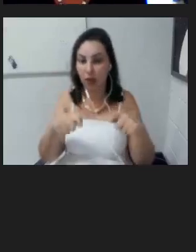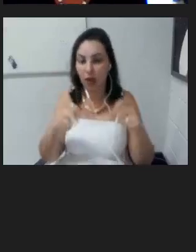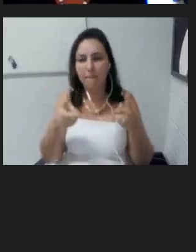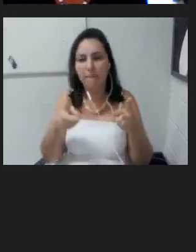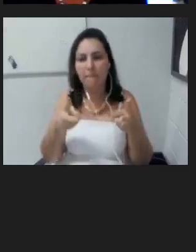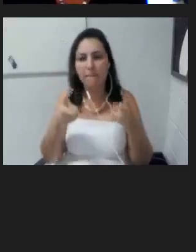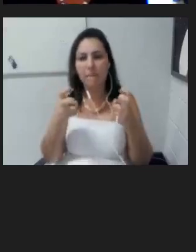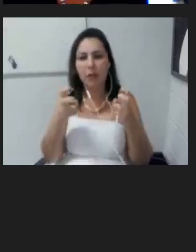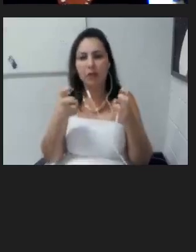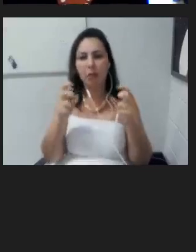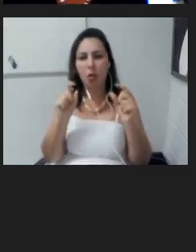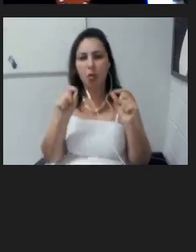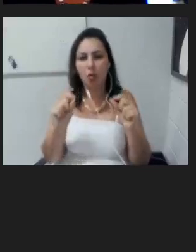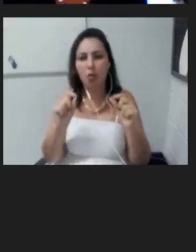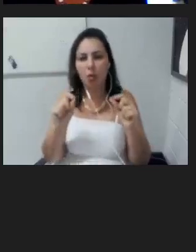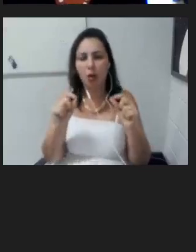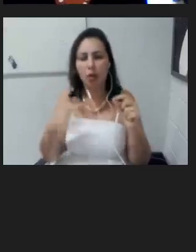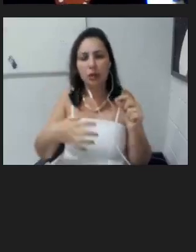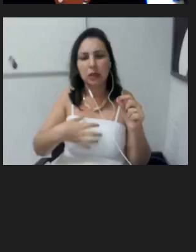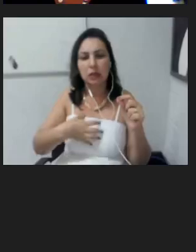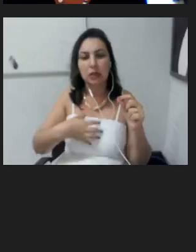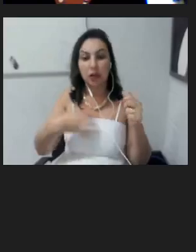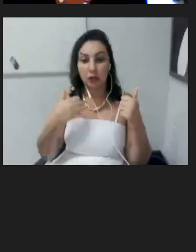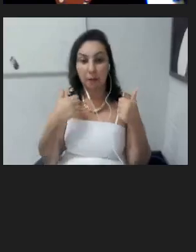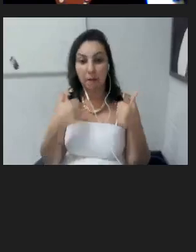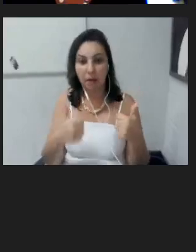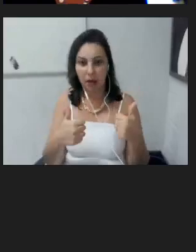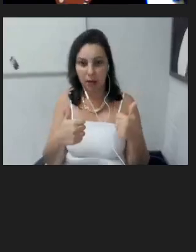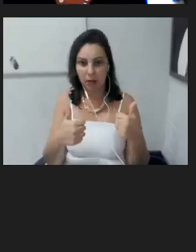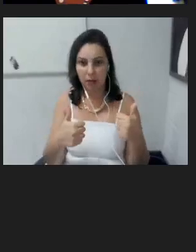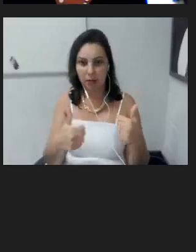o quanto você se sente bem ali.